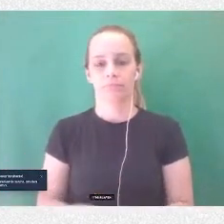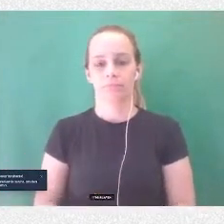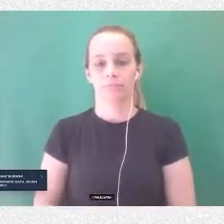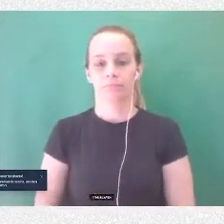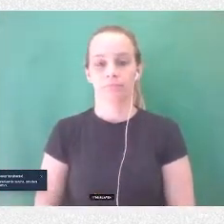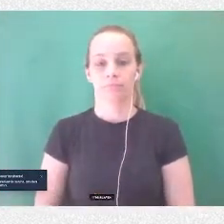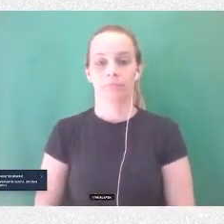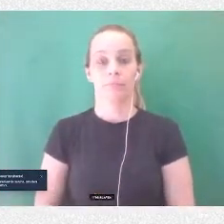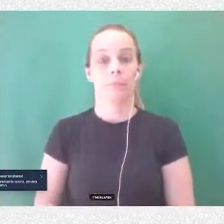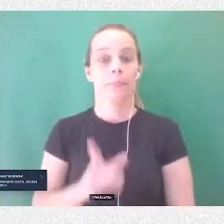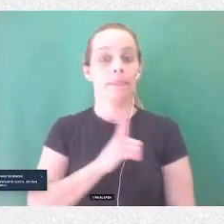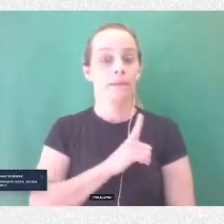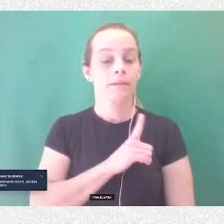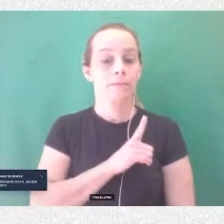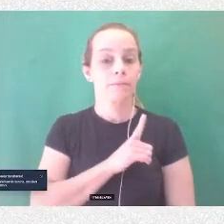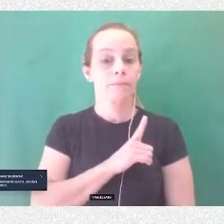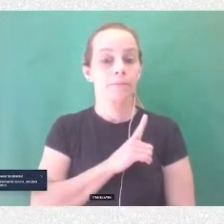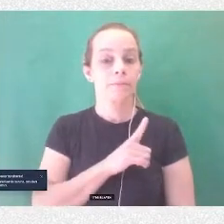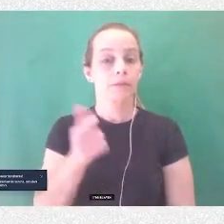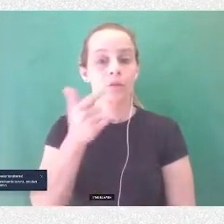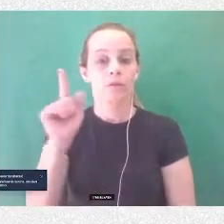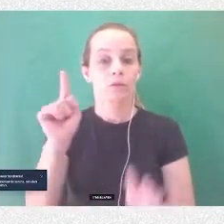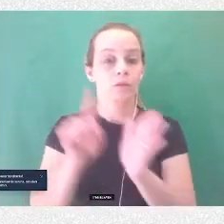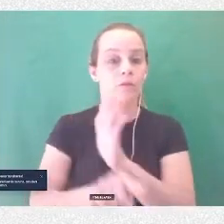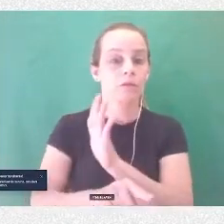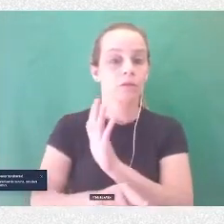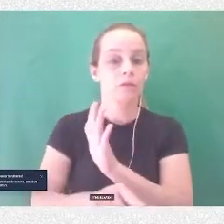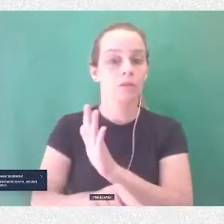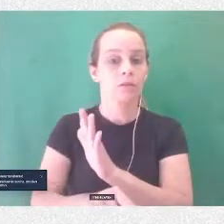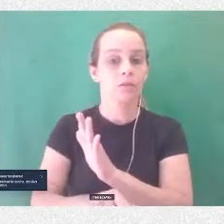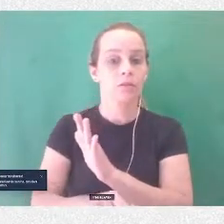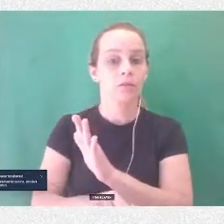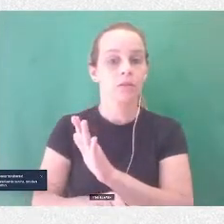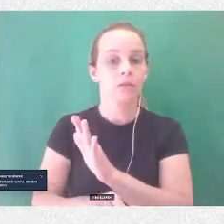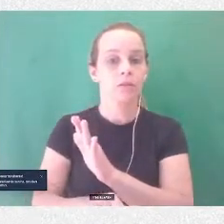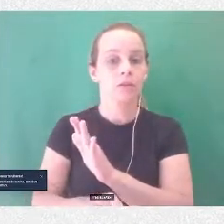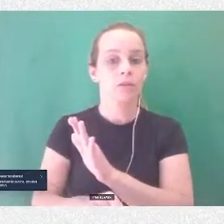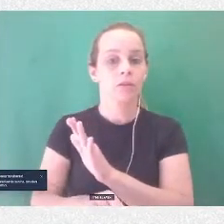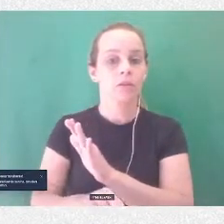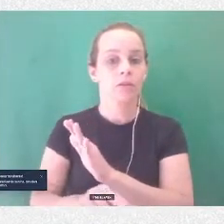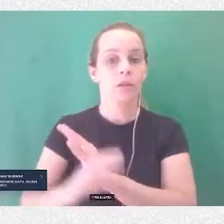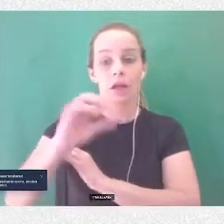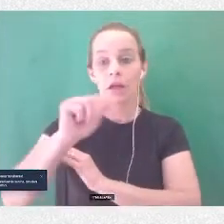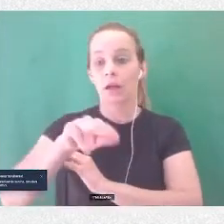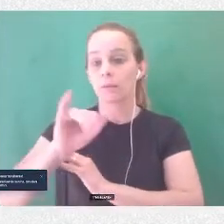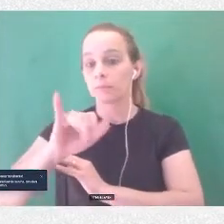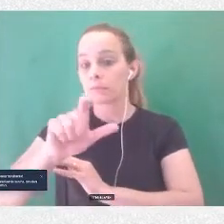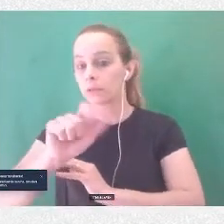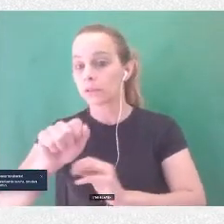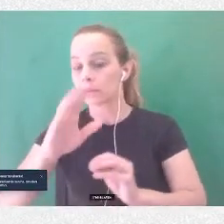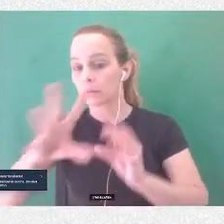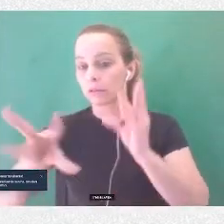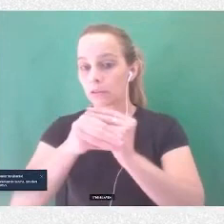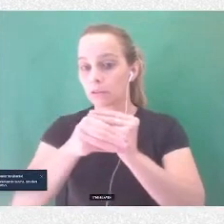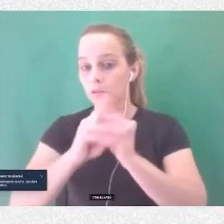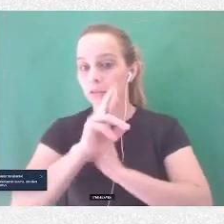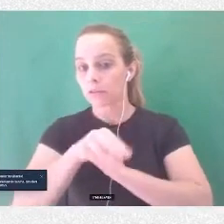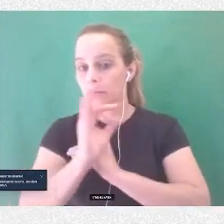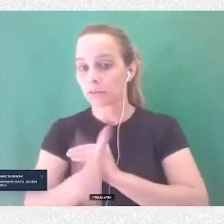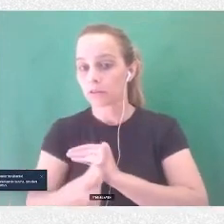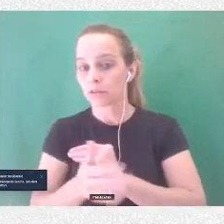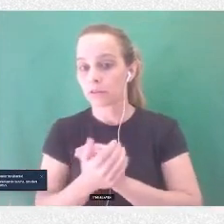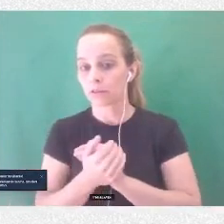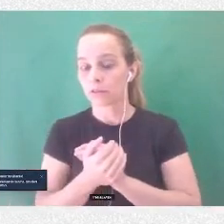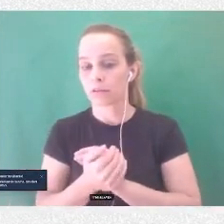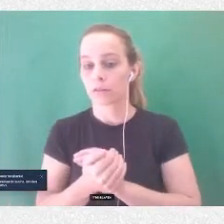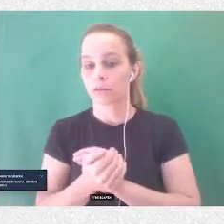Tinha mais Perfeito. Alguma outra pergunta? Creio que era isso. João, a Camila quer acrescentar alguma coisa ou está respondido?